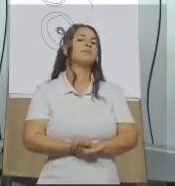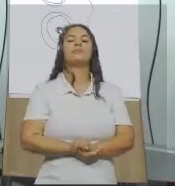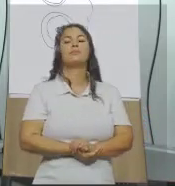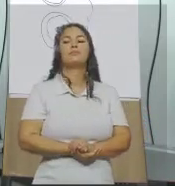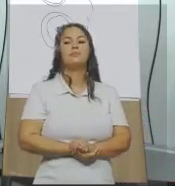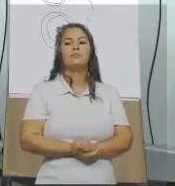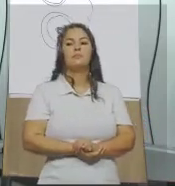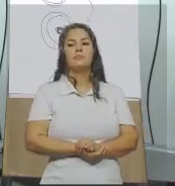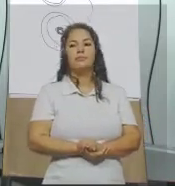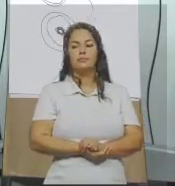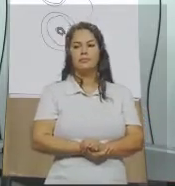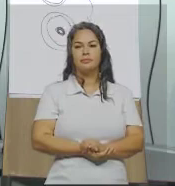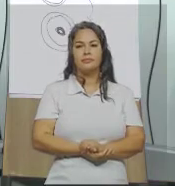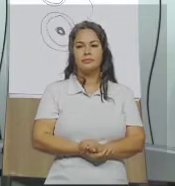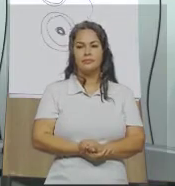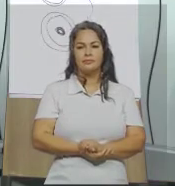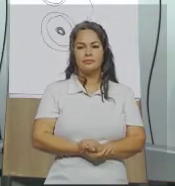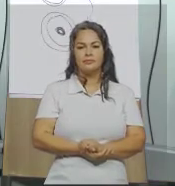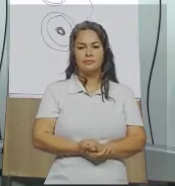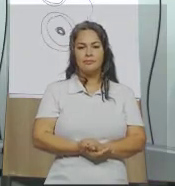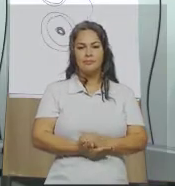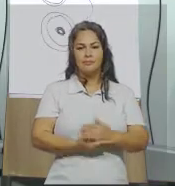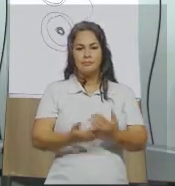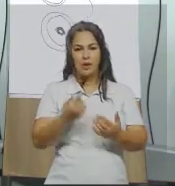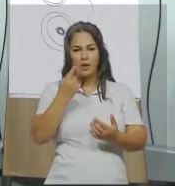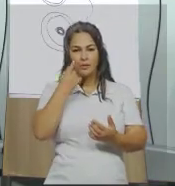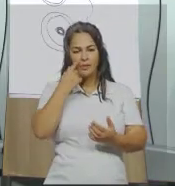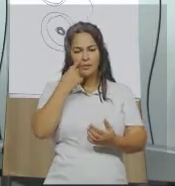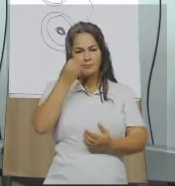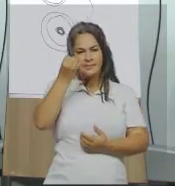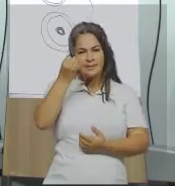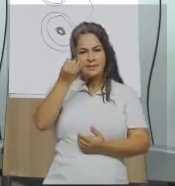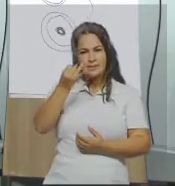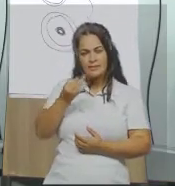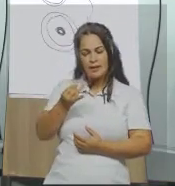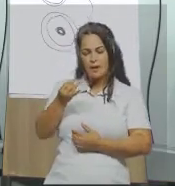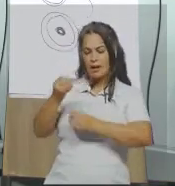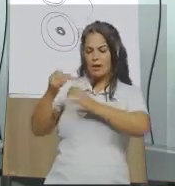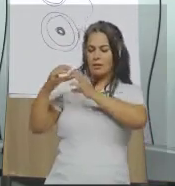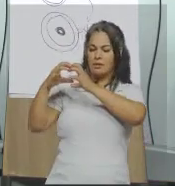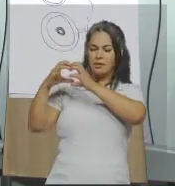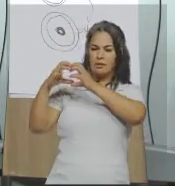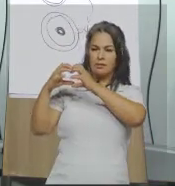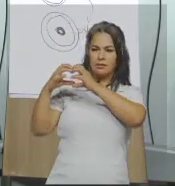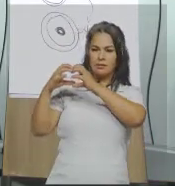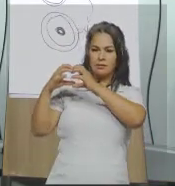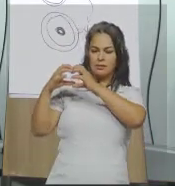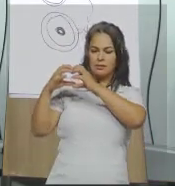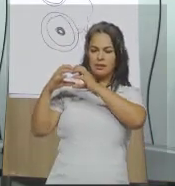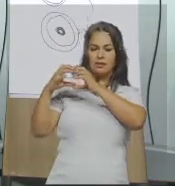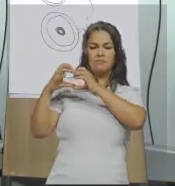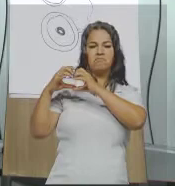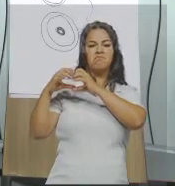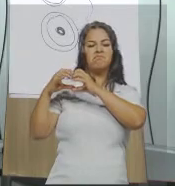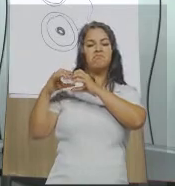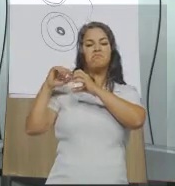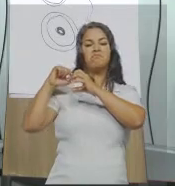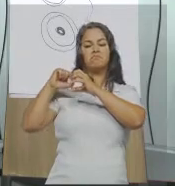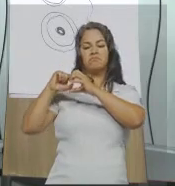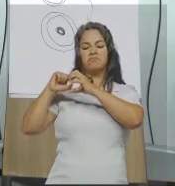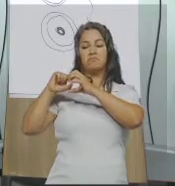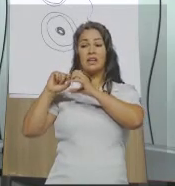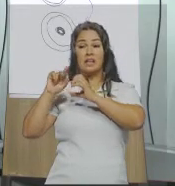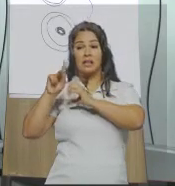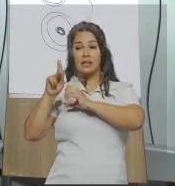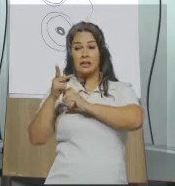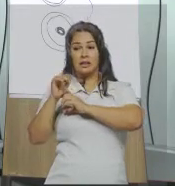endócrino. Vamos começar falando então do hipotálamo, mas antes de falar do hipotálamo eu quero deixar bem claro